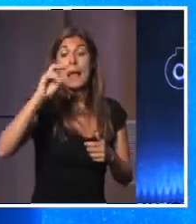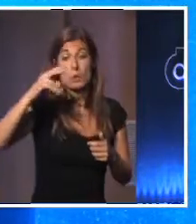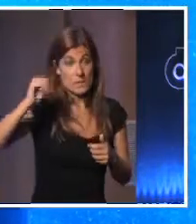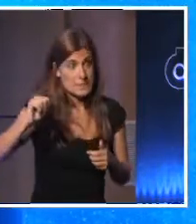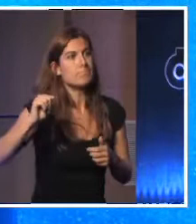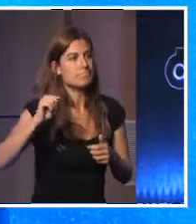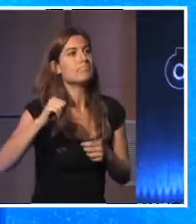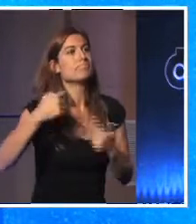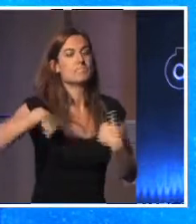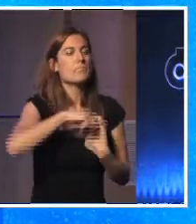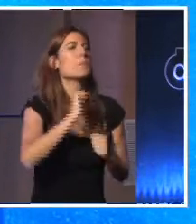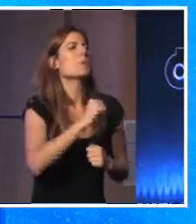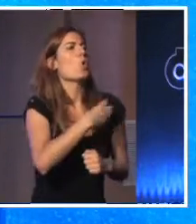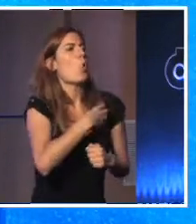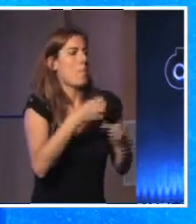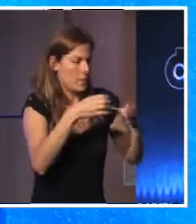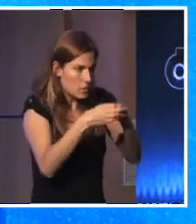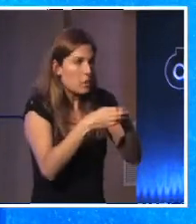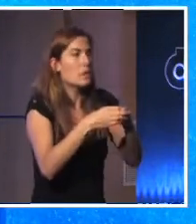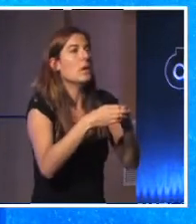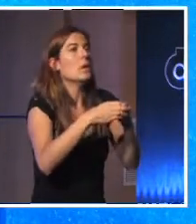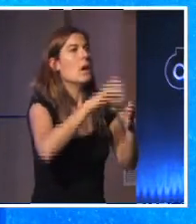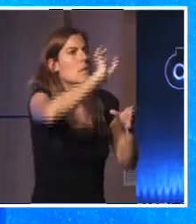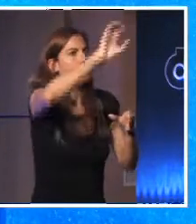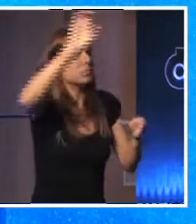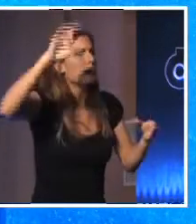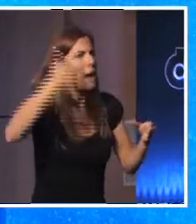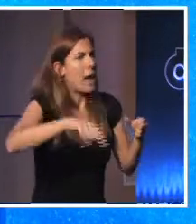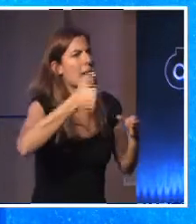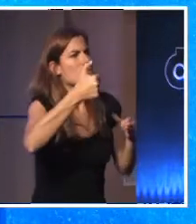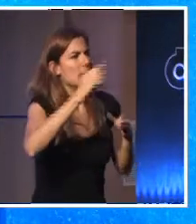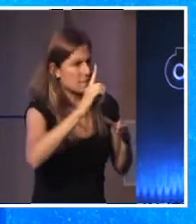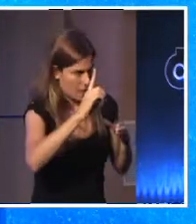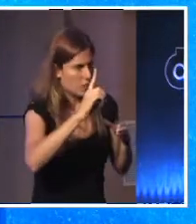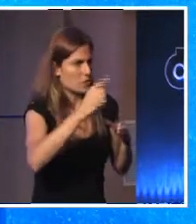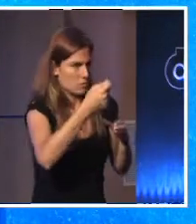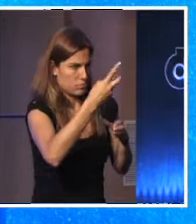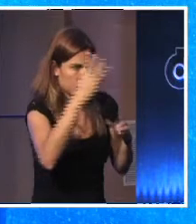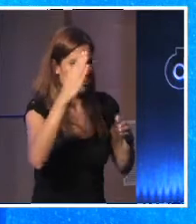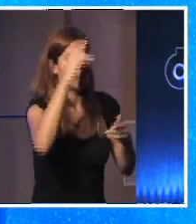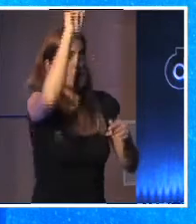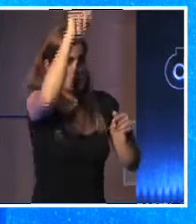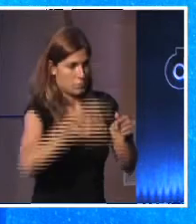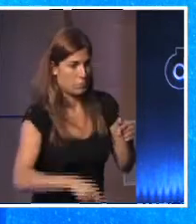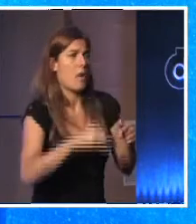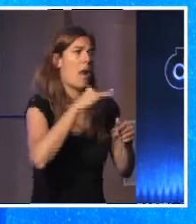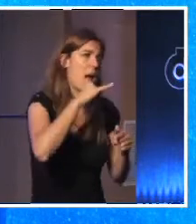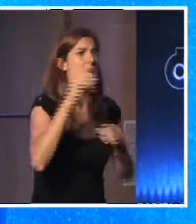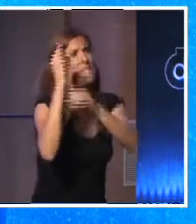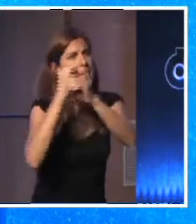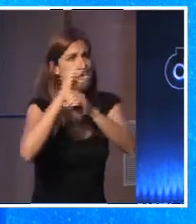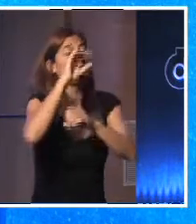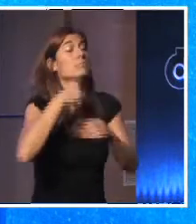Romântica é apenas um clube dos 56 que existem do Rio Mondego até ao Algarve e Ilhas, e